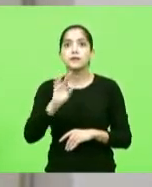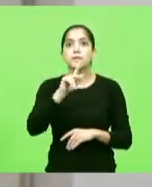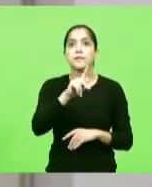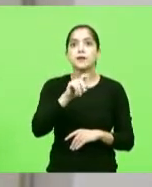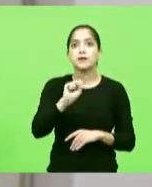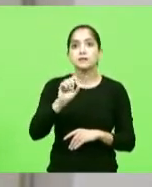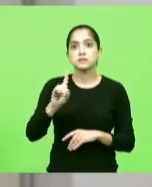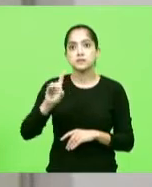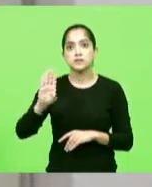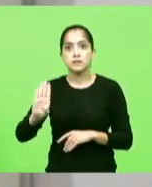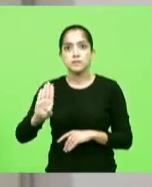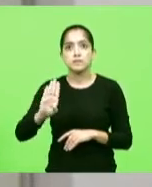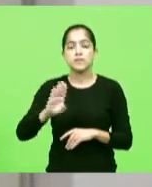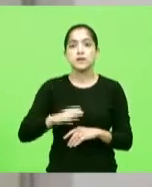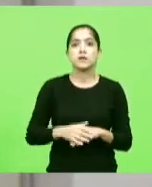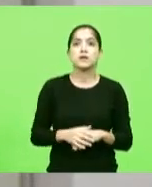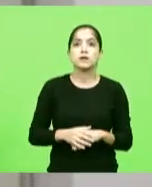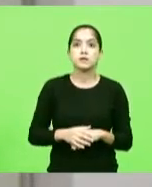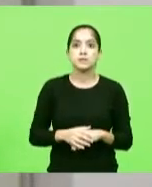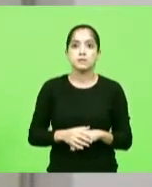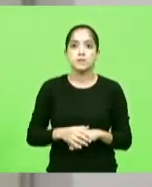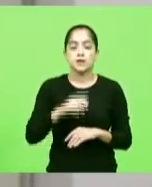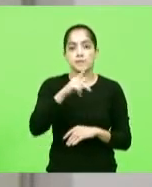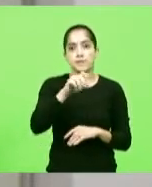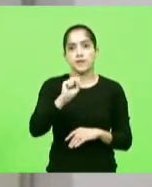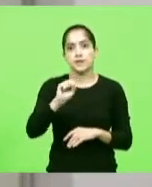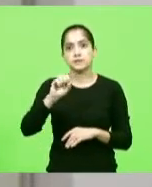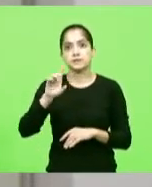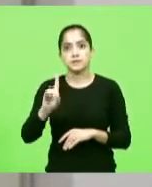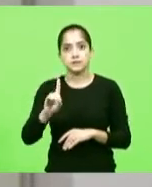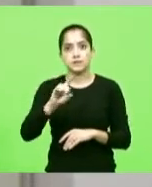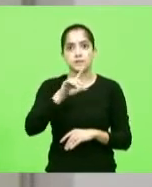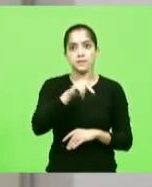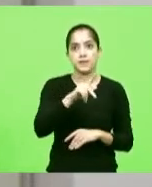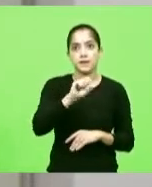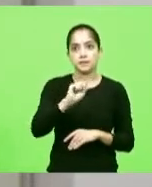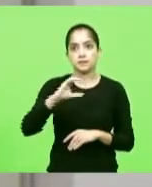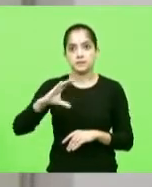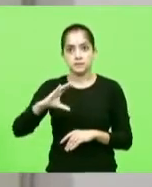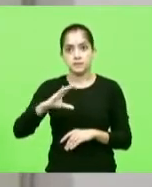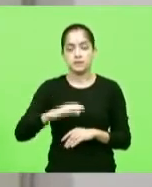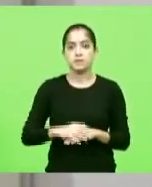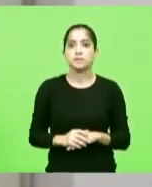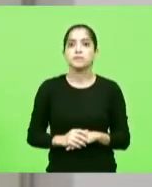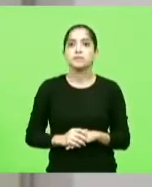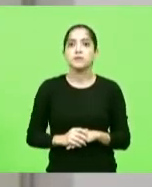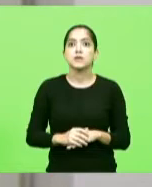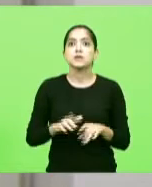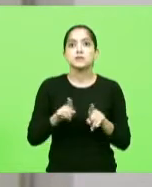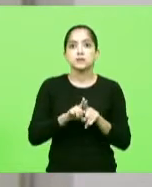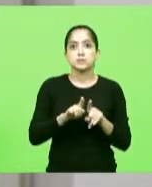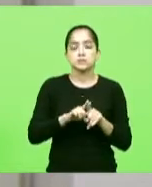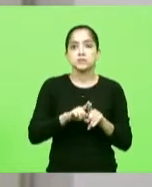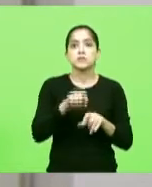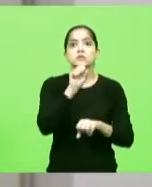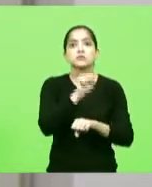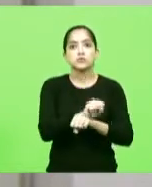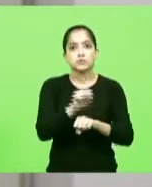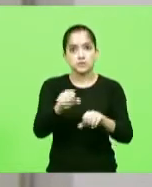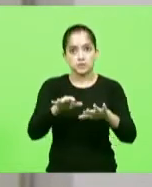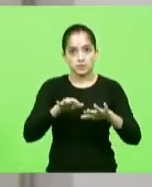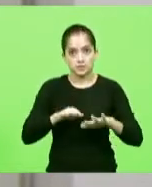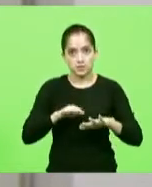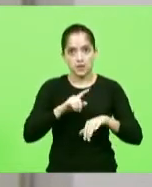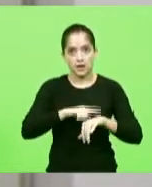-Republicanos, e Milton Obos, bloco PSD-PSC. Ato contínuo. O senhor presidente suspendeu a sessão